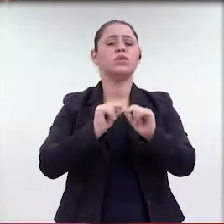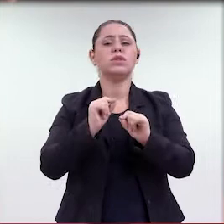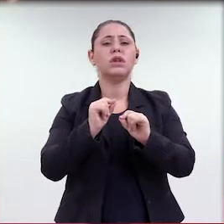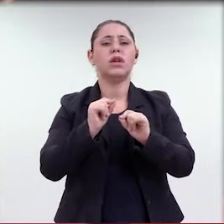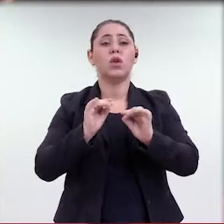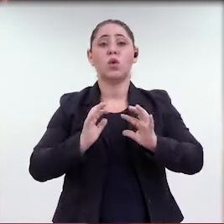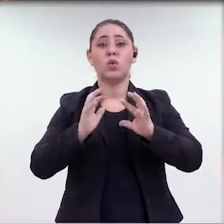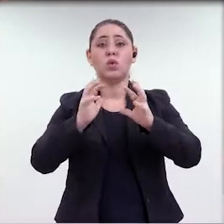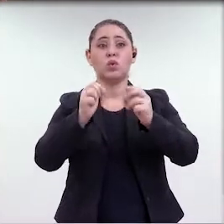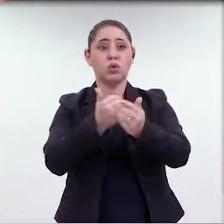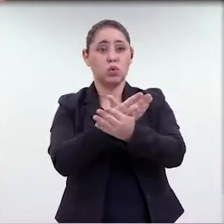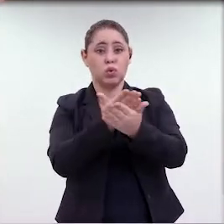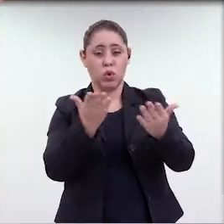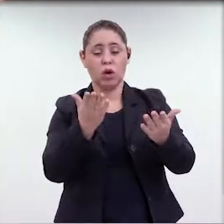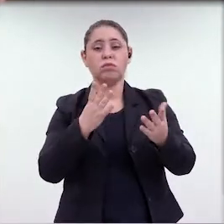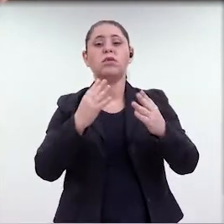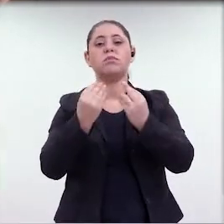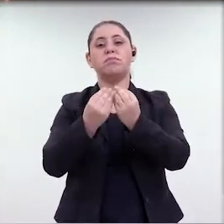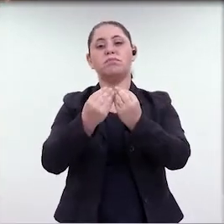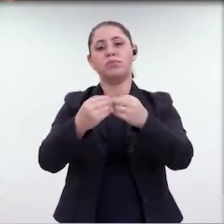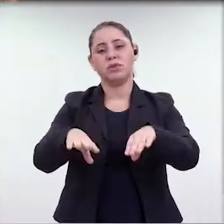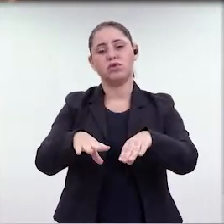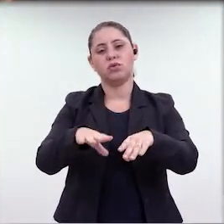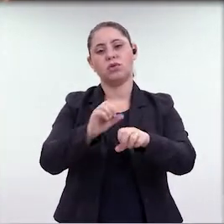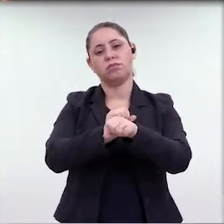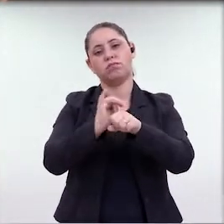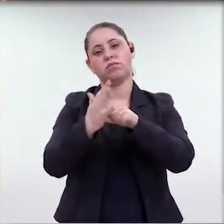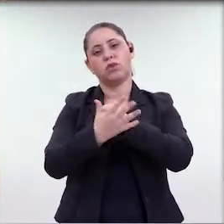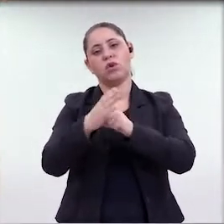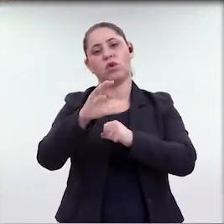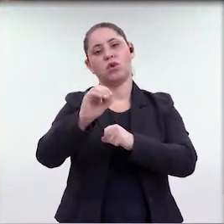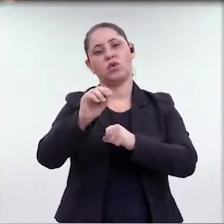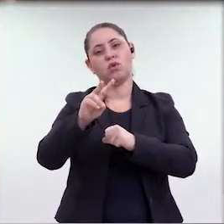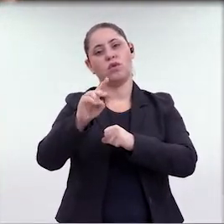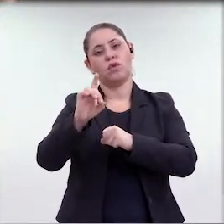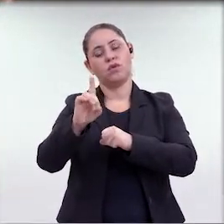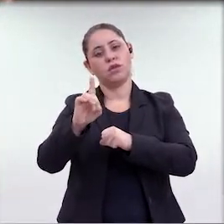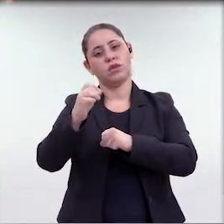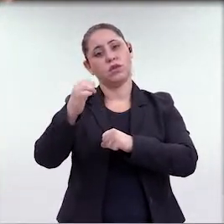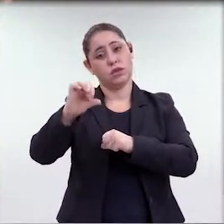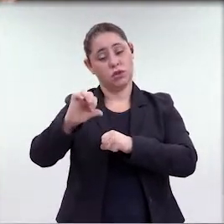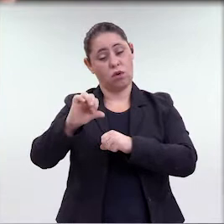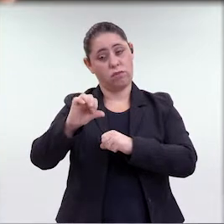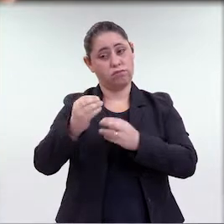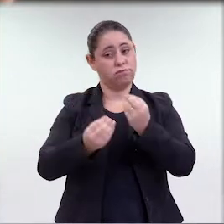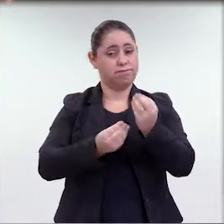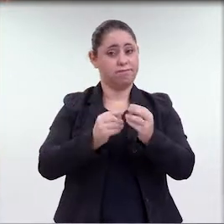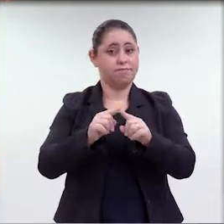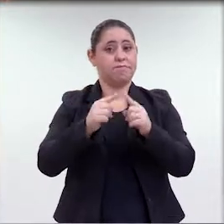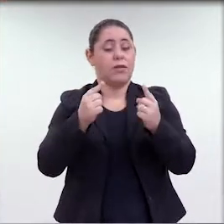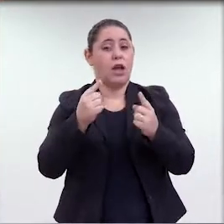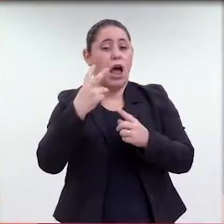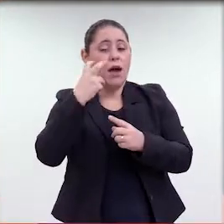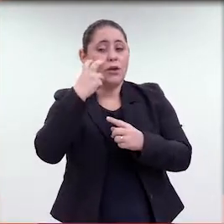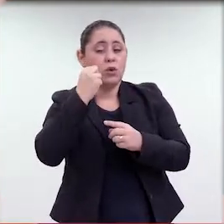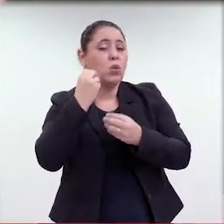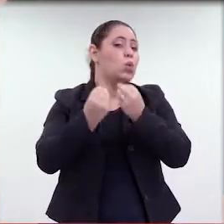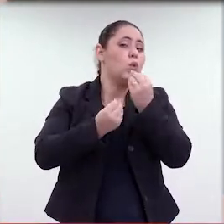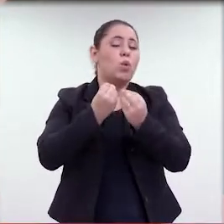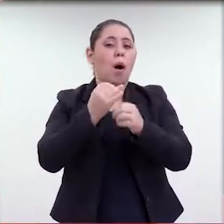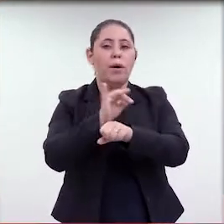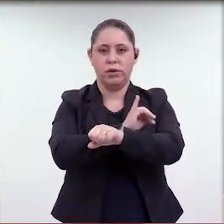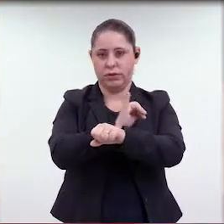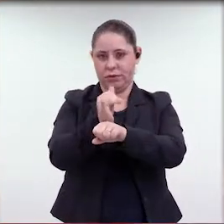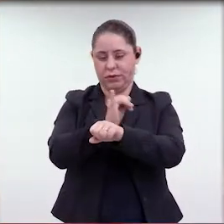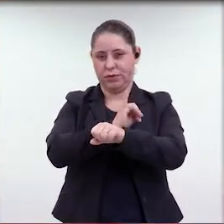de uma forma ou outra, todos acabaremos sendo impactados, né, pela Covid-19 de alguma forma. Mas se nós adotamos